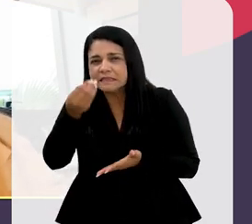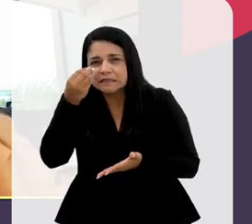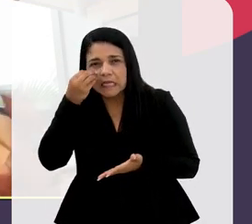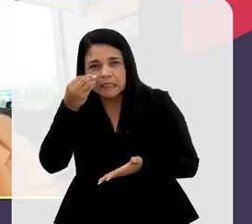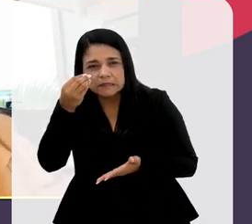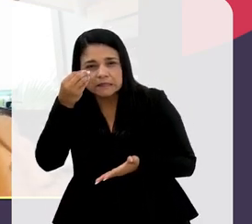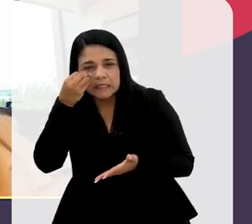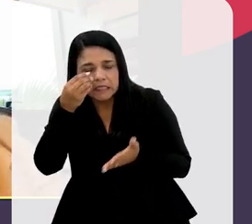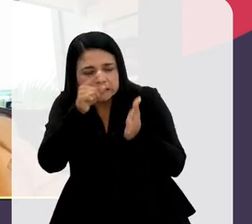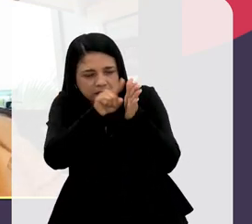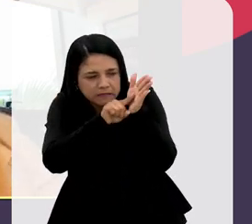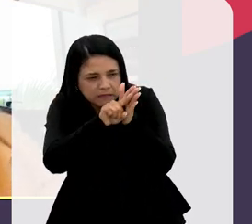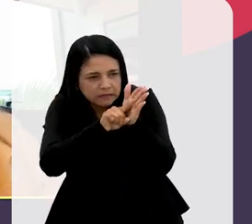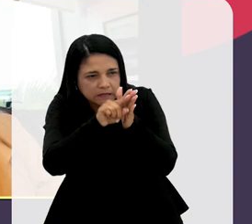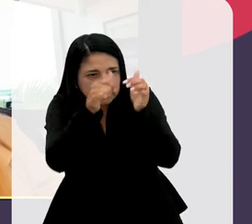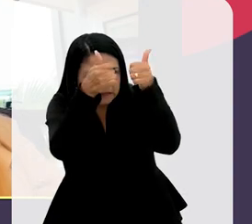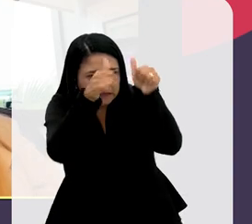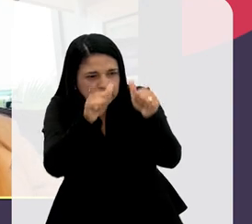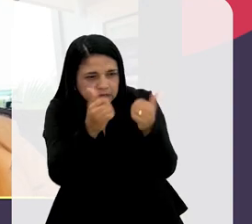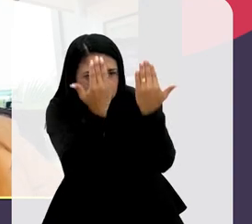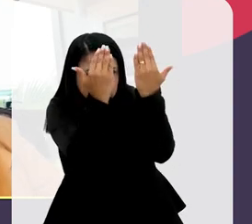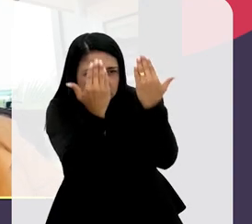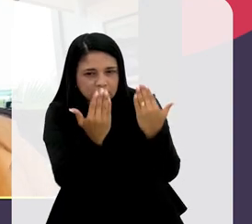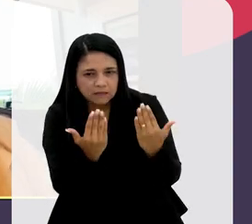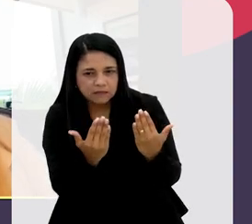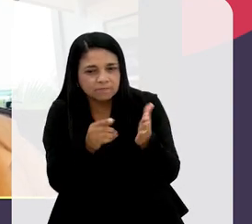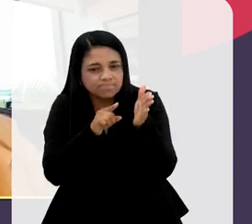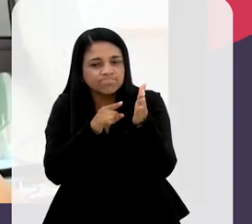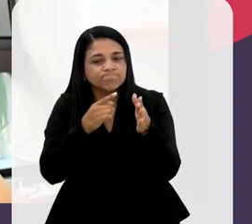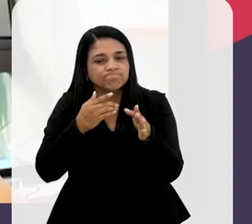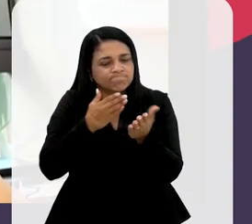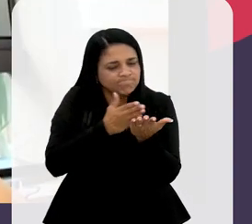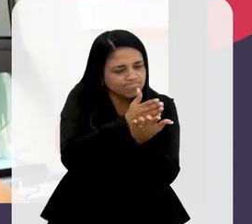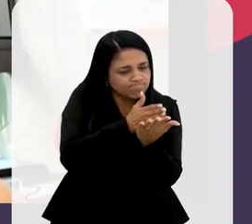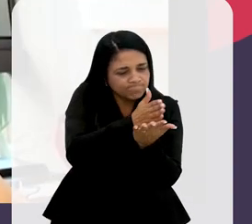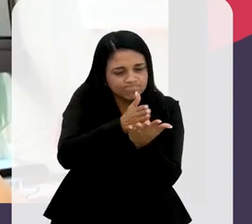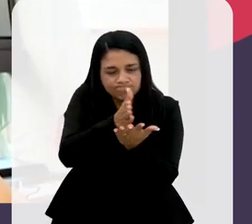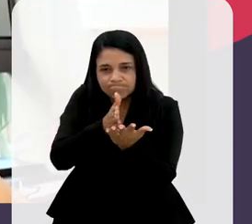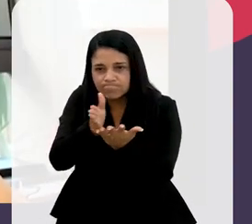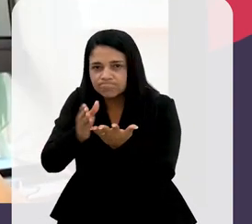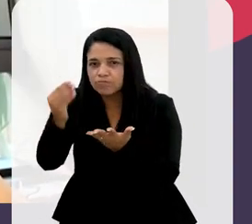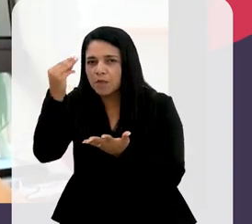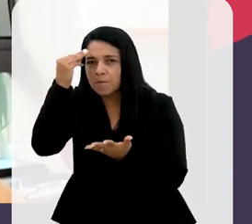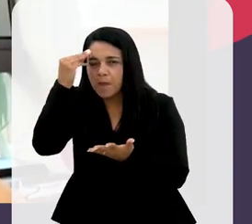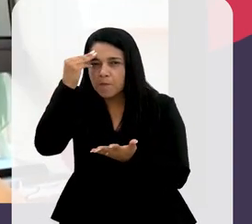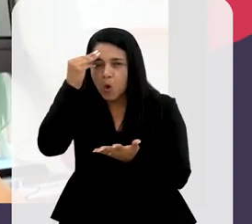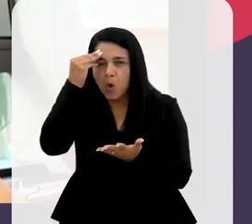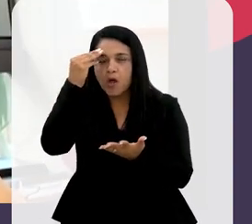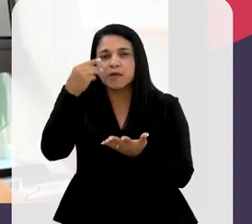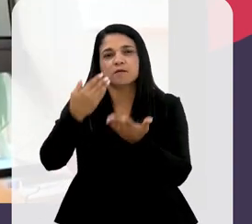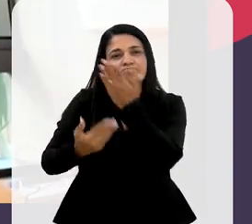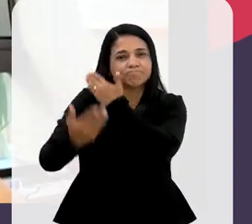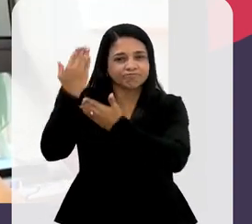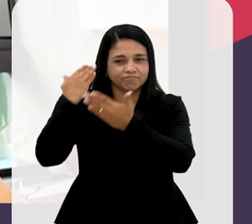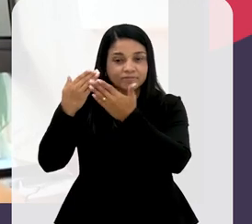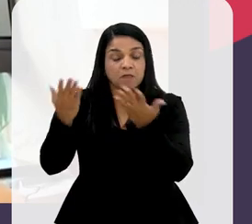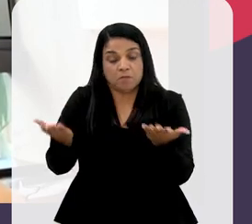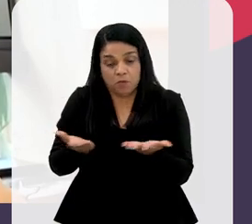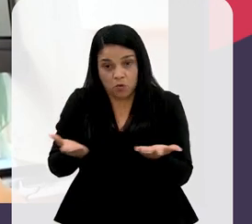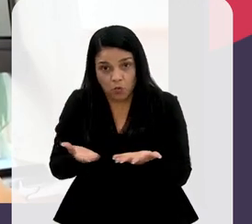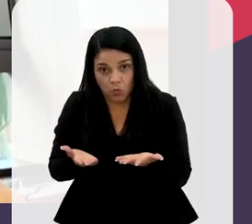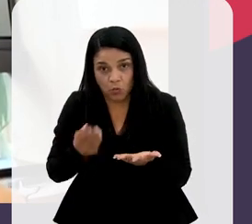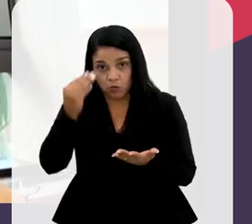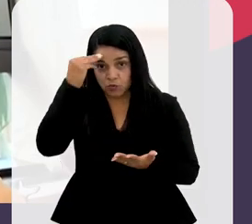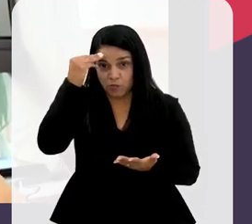uma bateria que investiga vários domínios das funções cognitivas, de memória, memória recente,